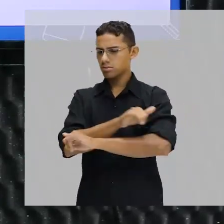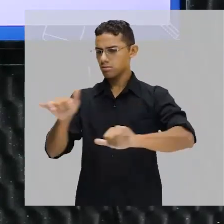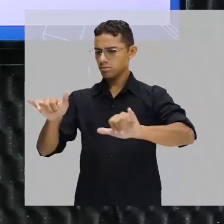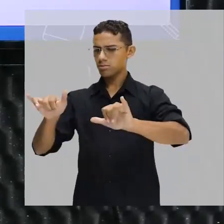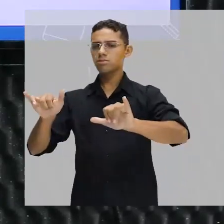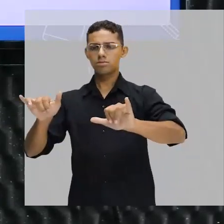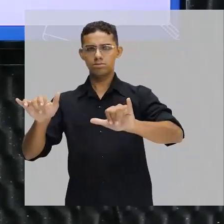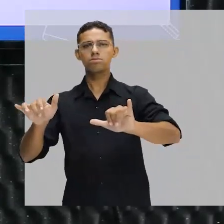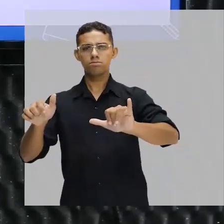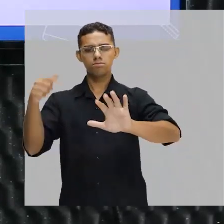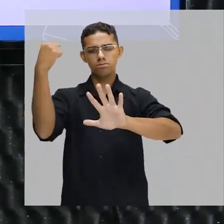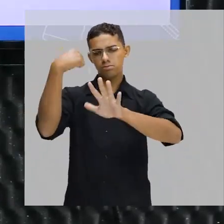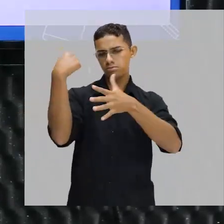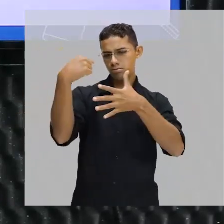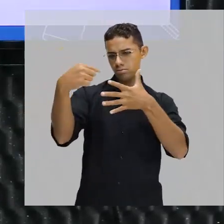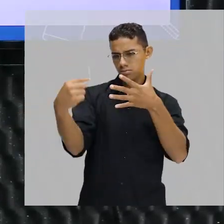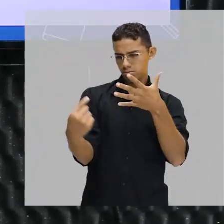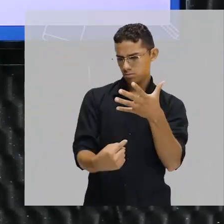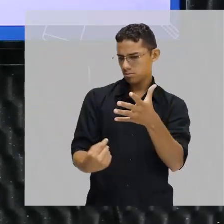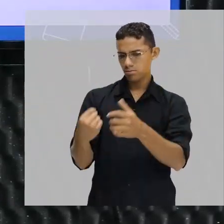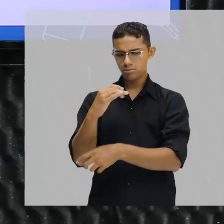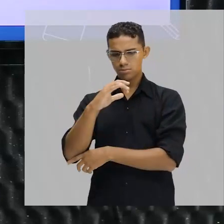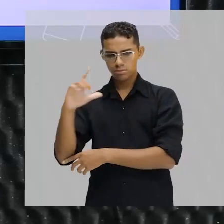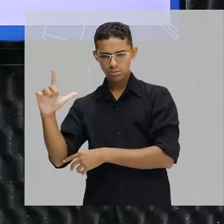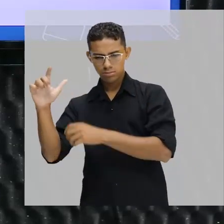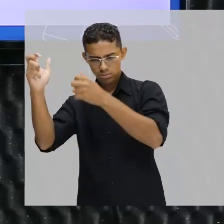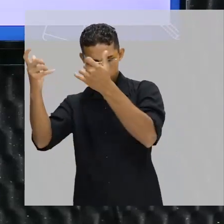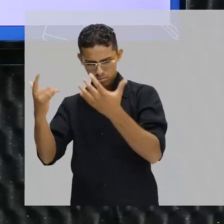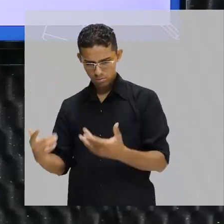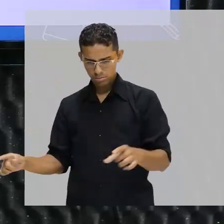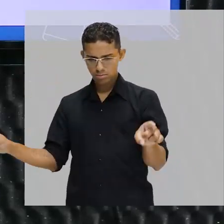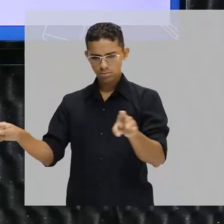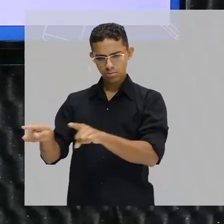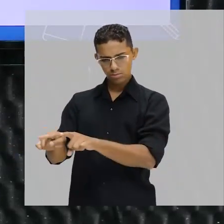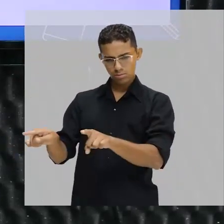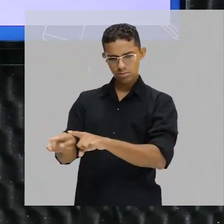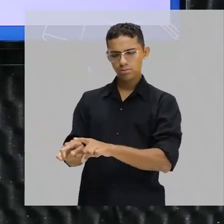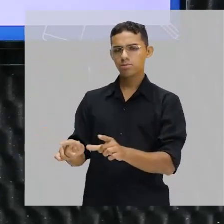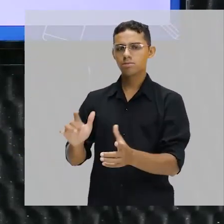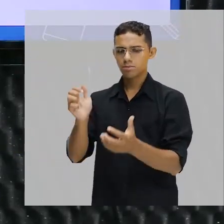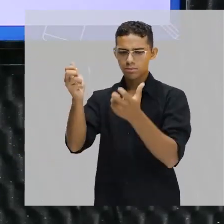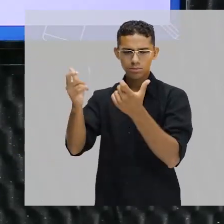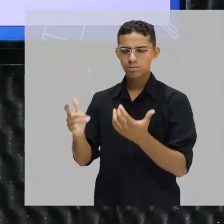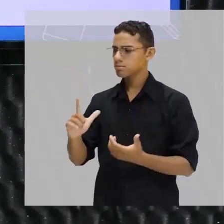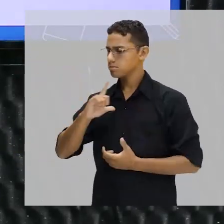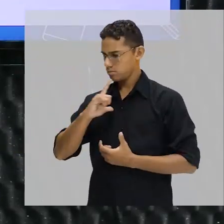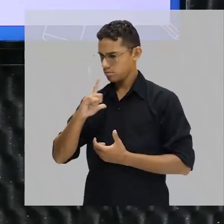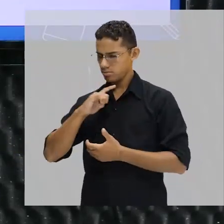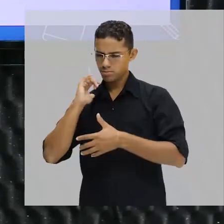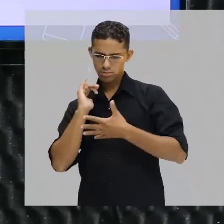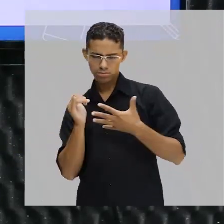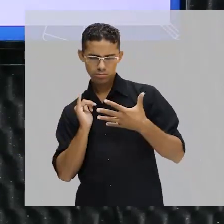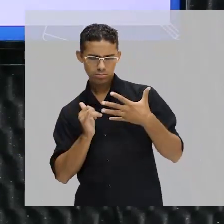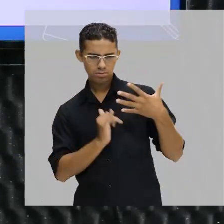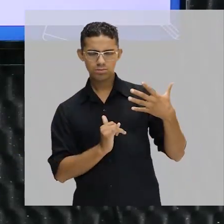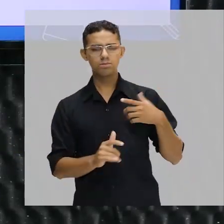pode ser descritiva, mas certamente eu tenho também elementos narrativos, porque eu vou contar algo que aconteceu.